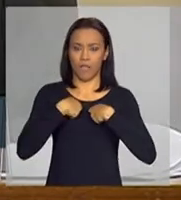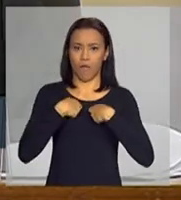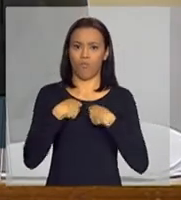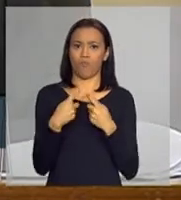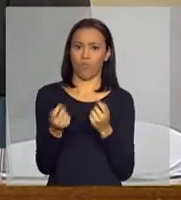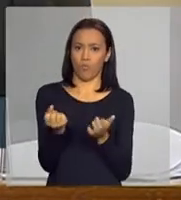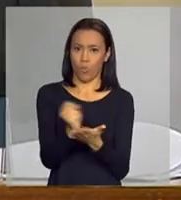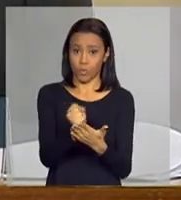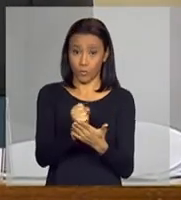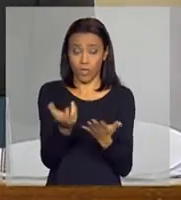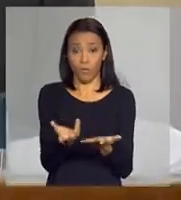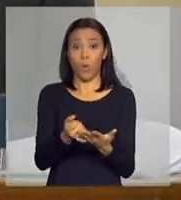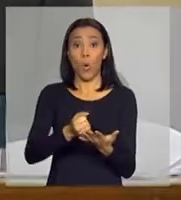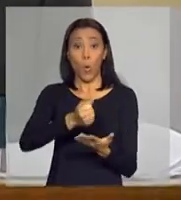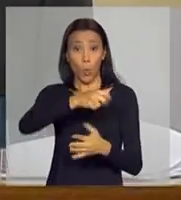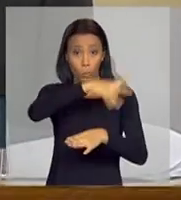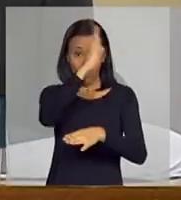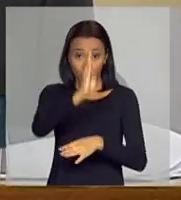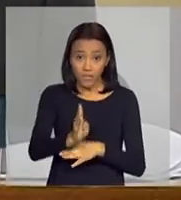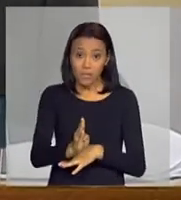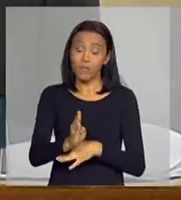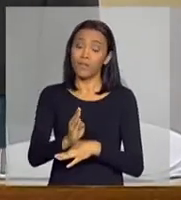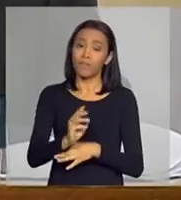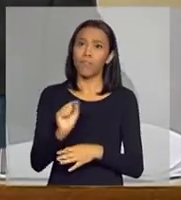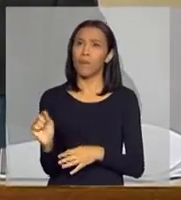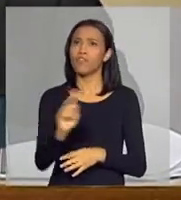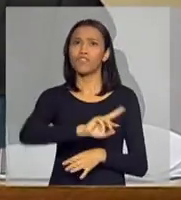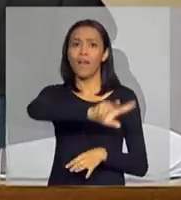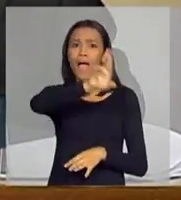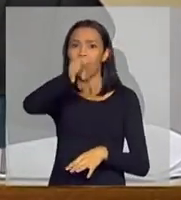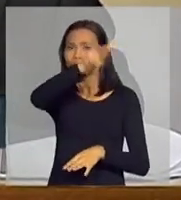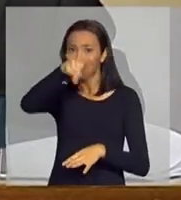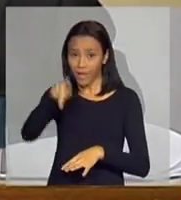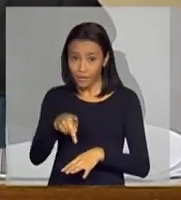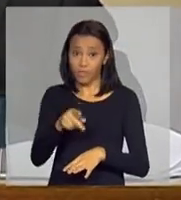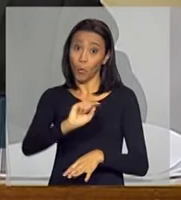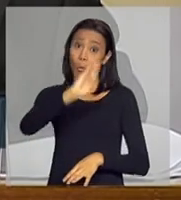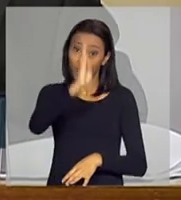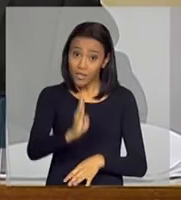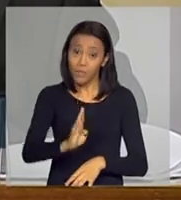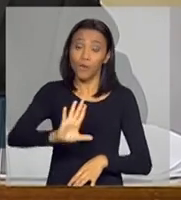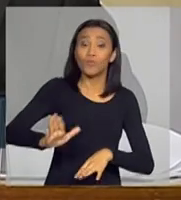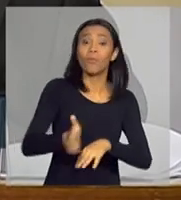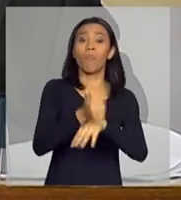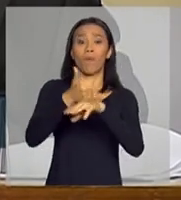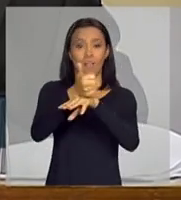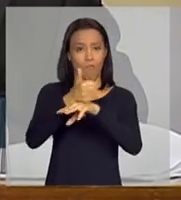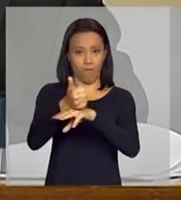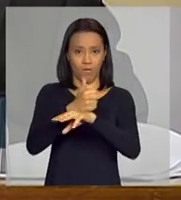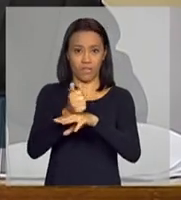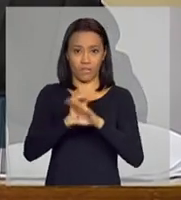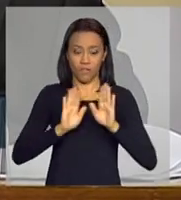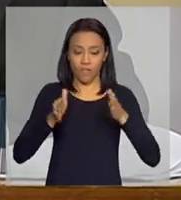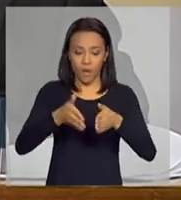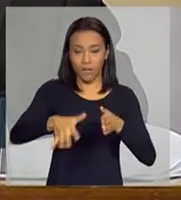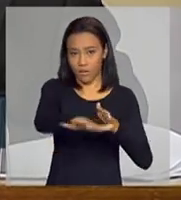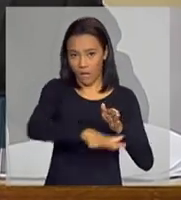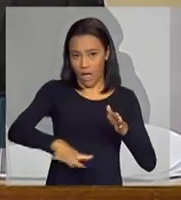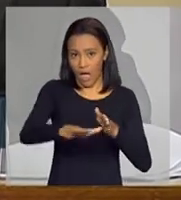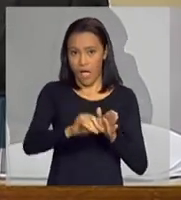o Brasil tem sido um dos países com melhores resultados fiscais então por exemplo